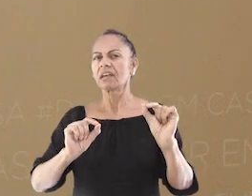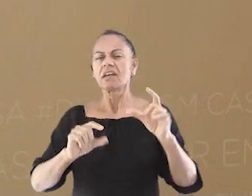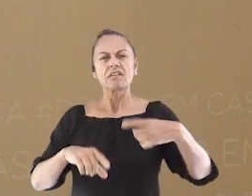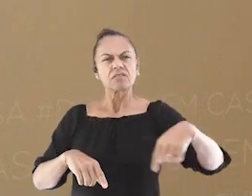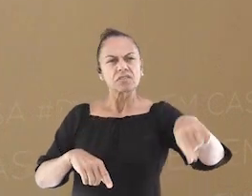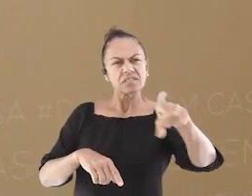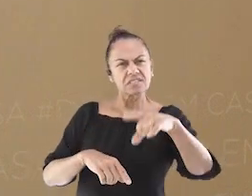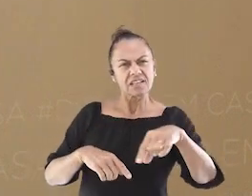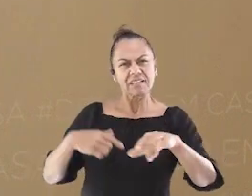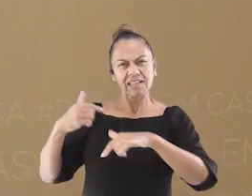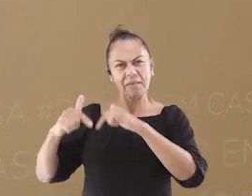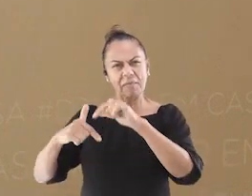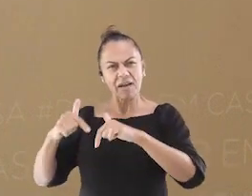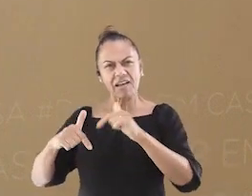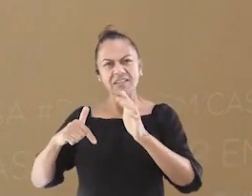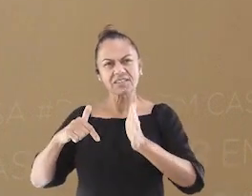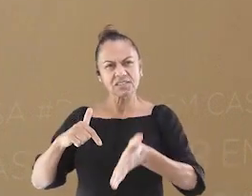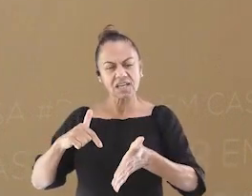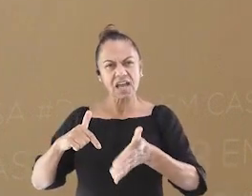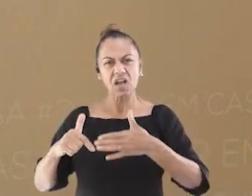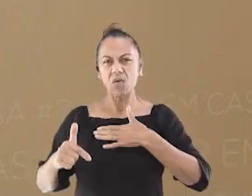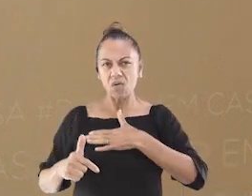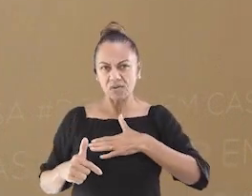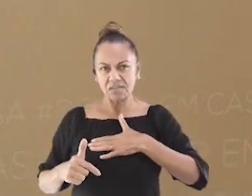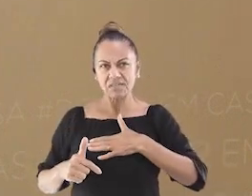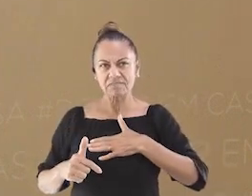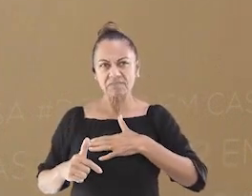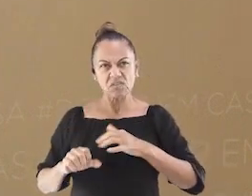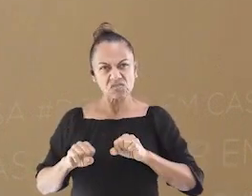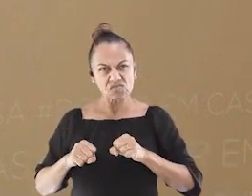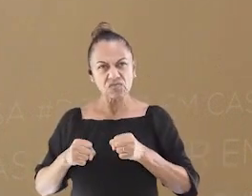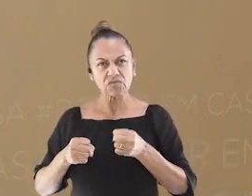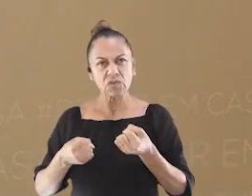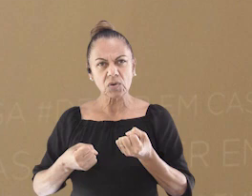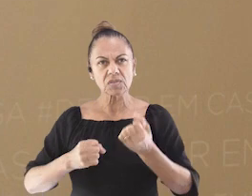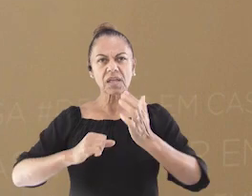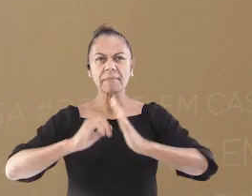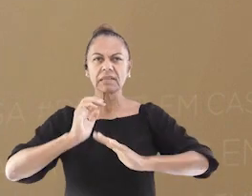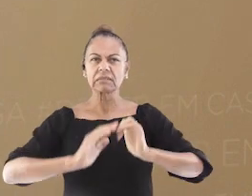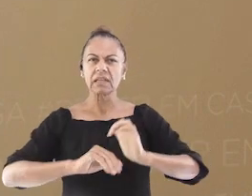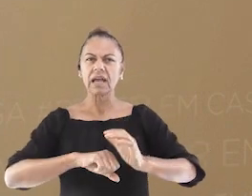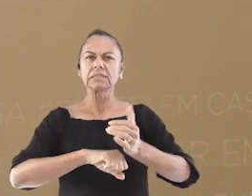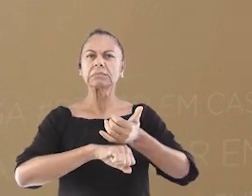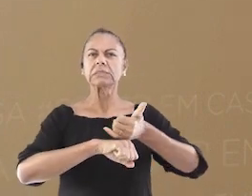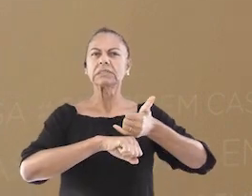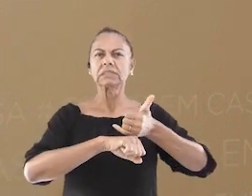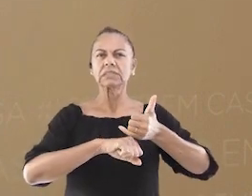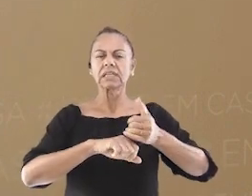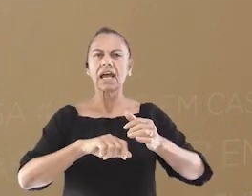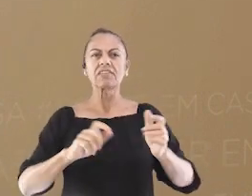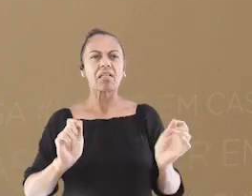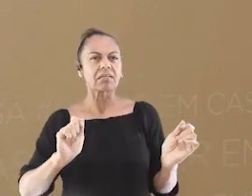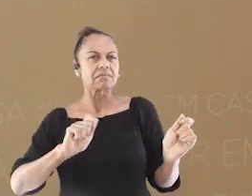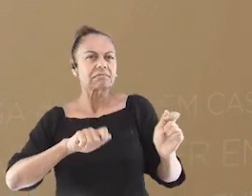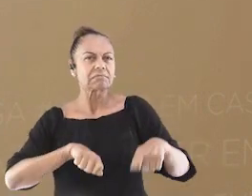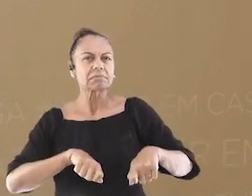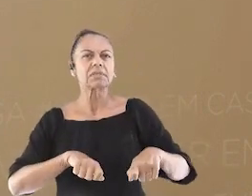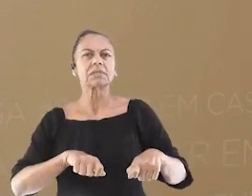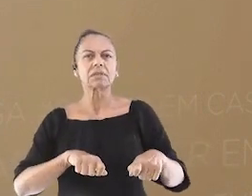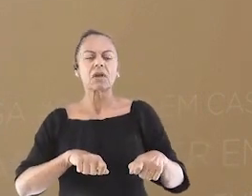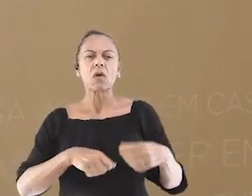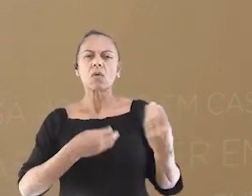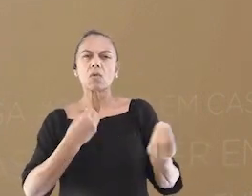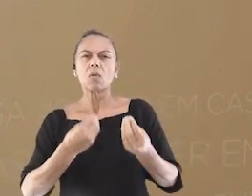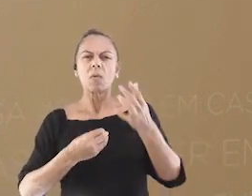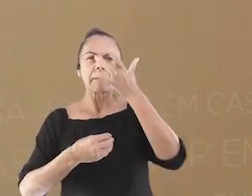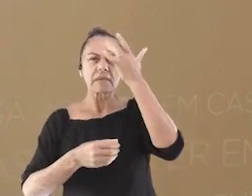faz? Identificar os seus gostos pessoais, as suas habilidades, as atividades nas quais tem melhor